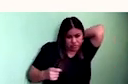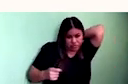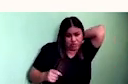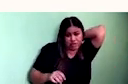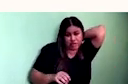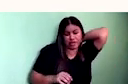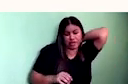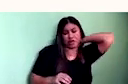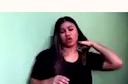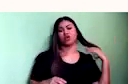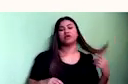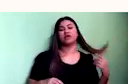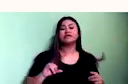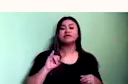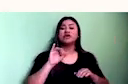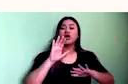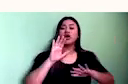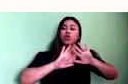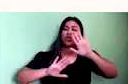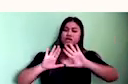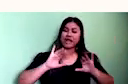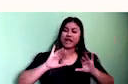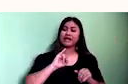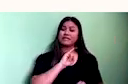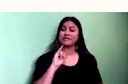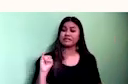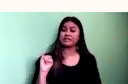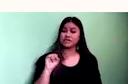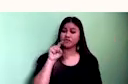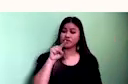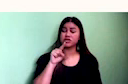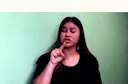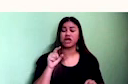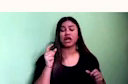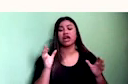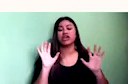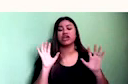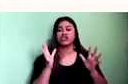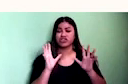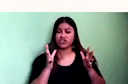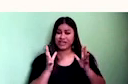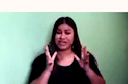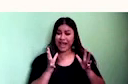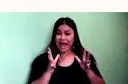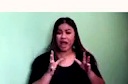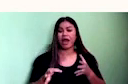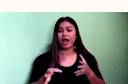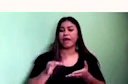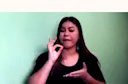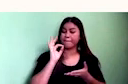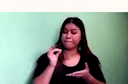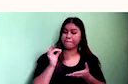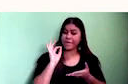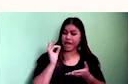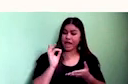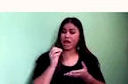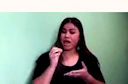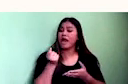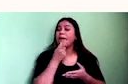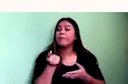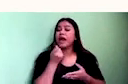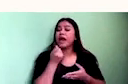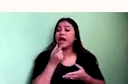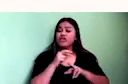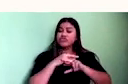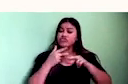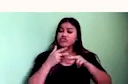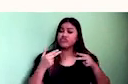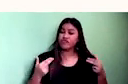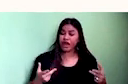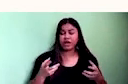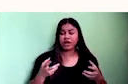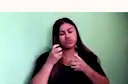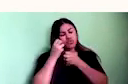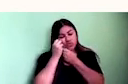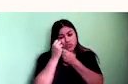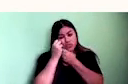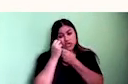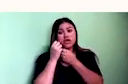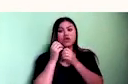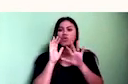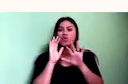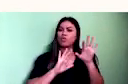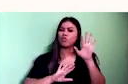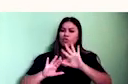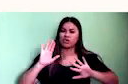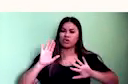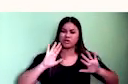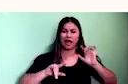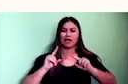para dar aquela acalmada, para dormir, você tem que tomar cuidado, porque se você consumir muito, você vai potencializar, porque os ativos do capim-limão são justamente para